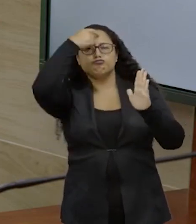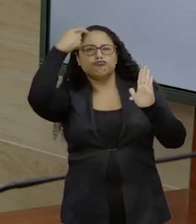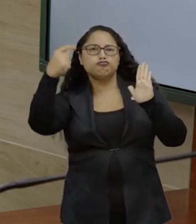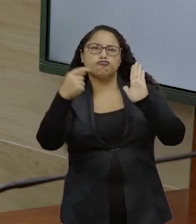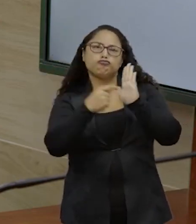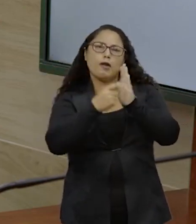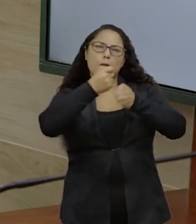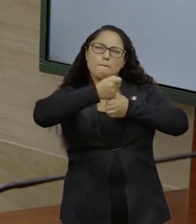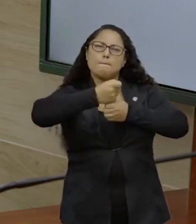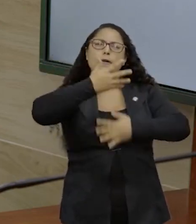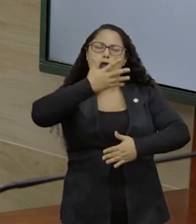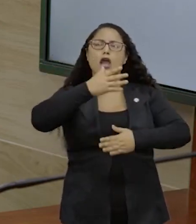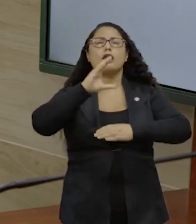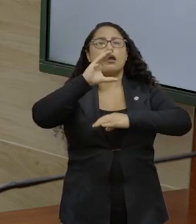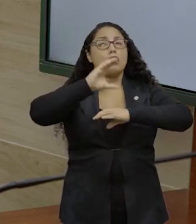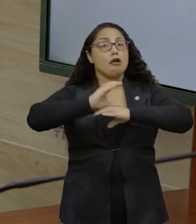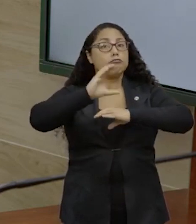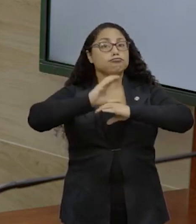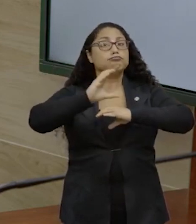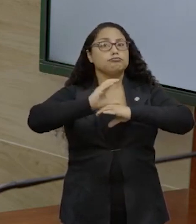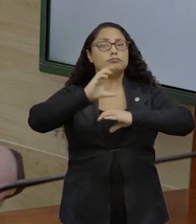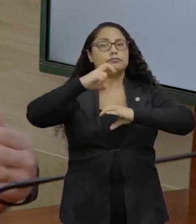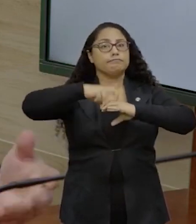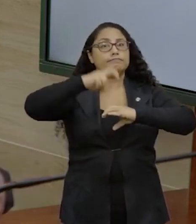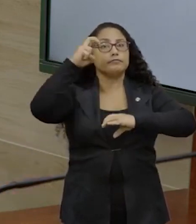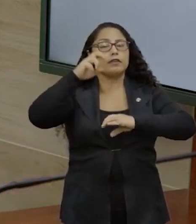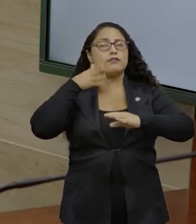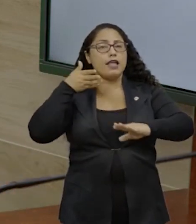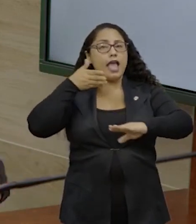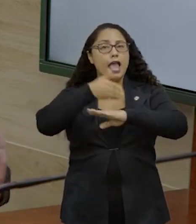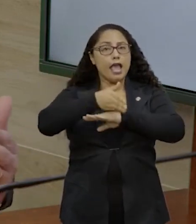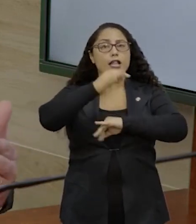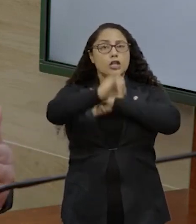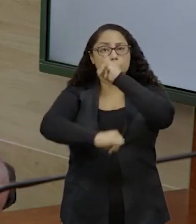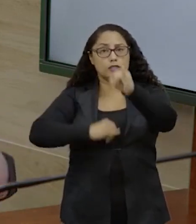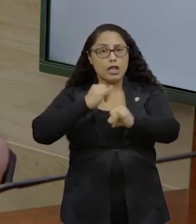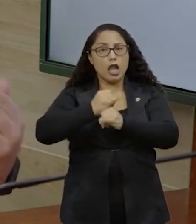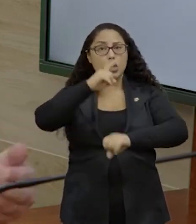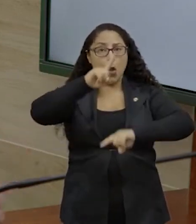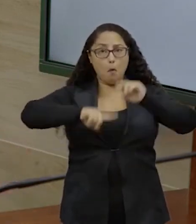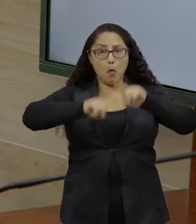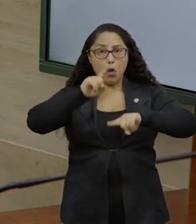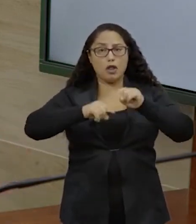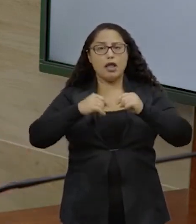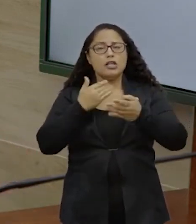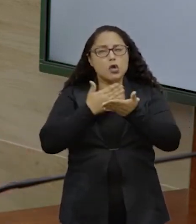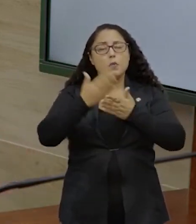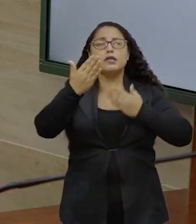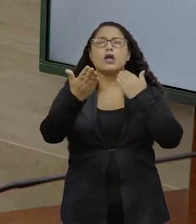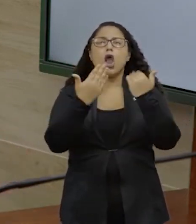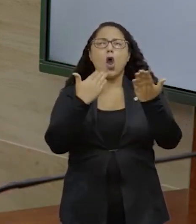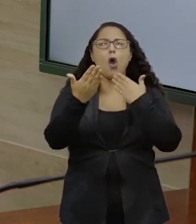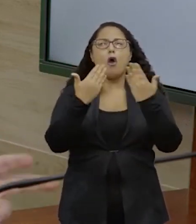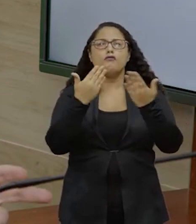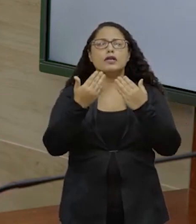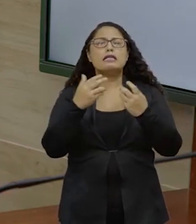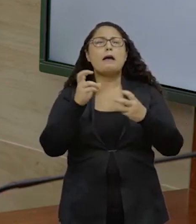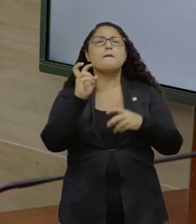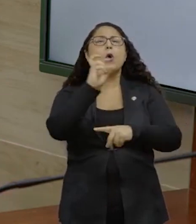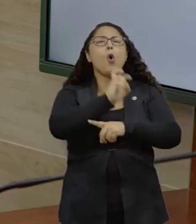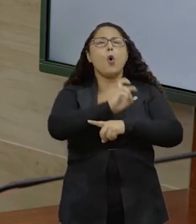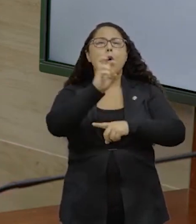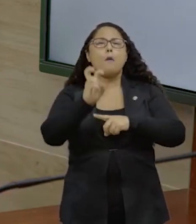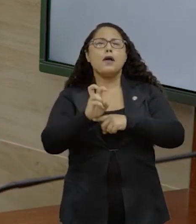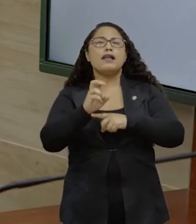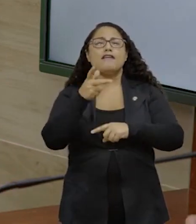ChatGPT ele é um produto, né? Você entra num site mesmo e inicia uma conversa com uma espécie de um robô, né? A